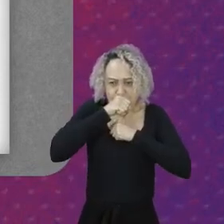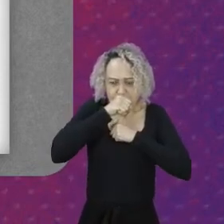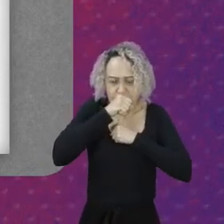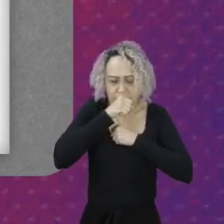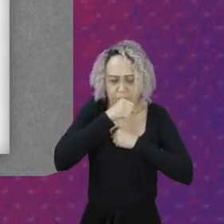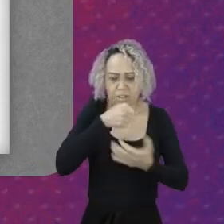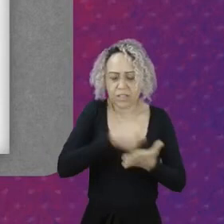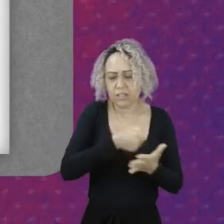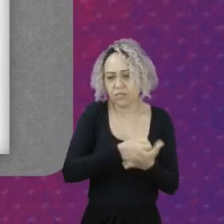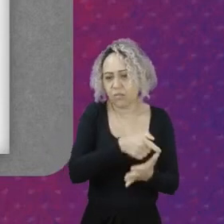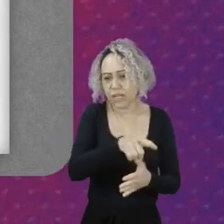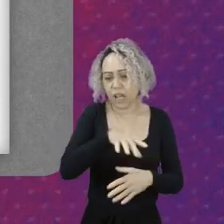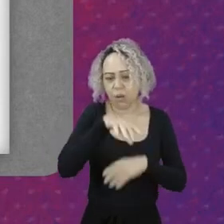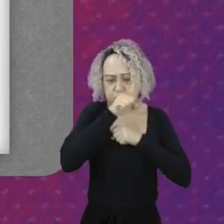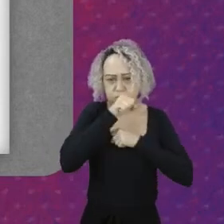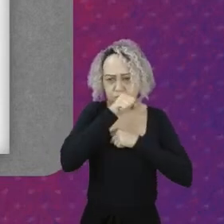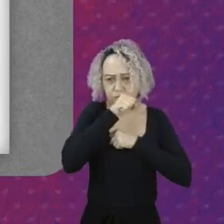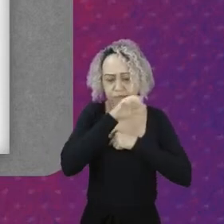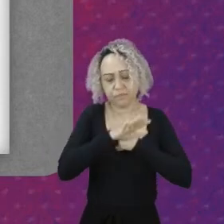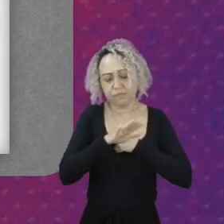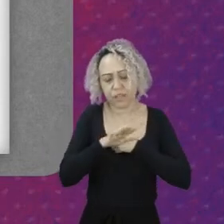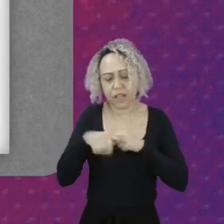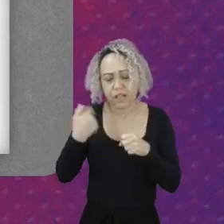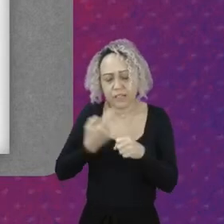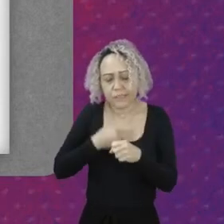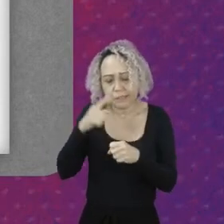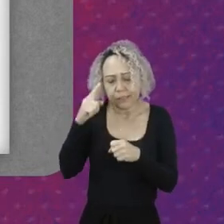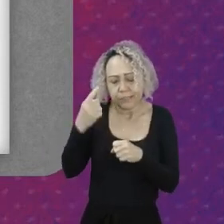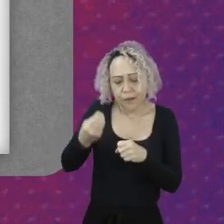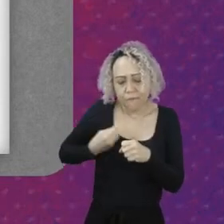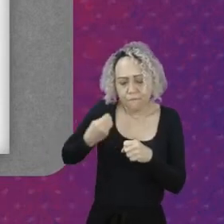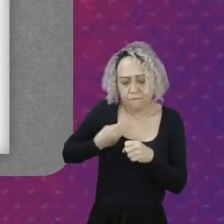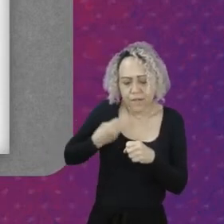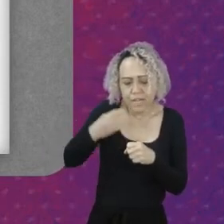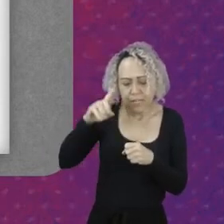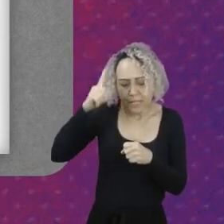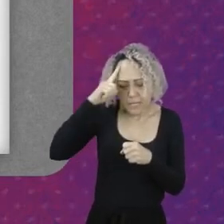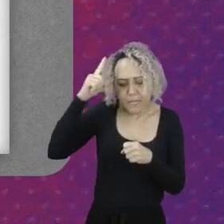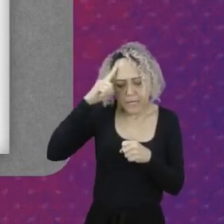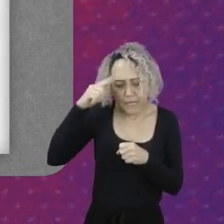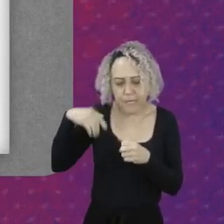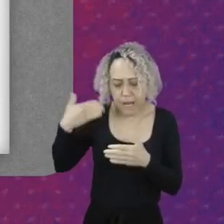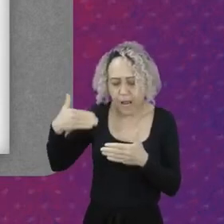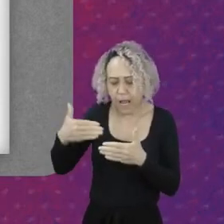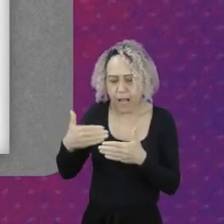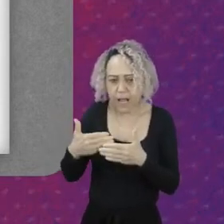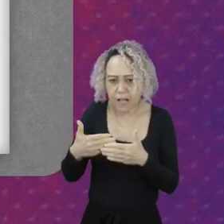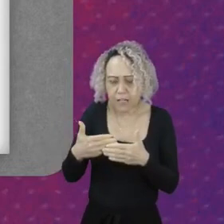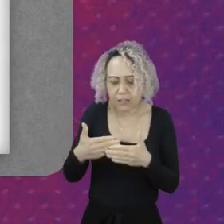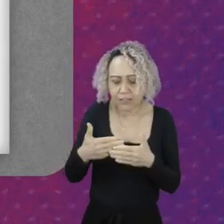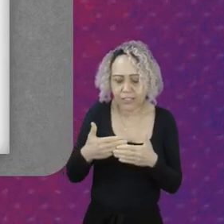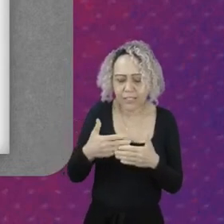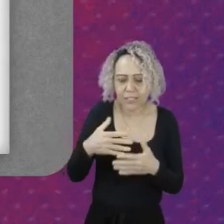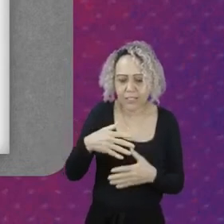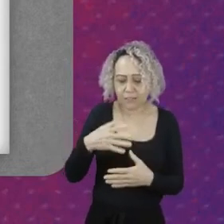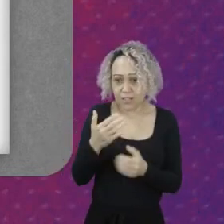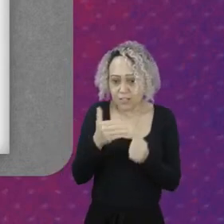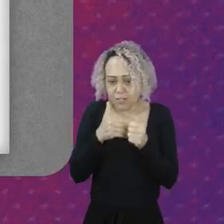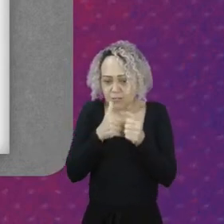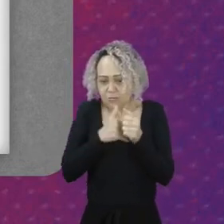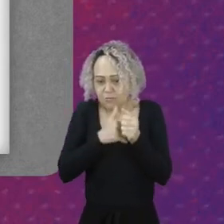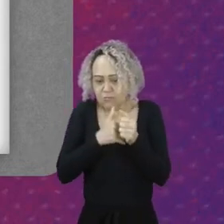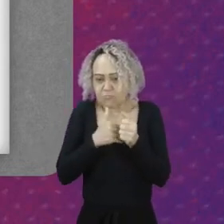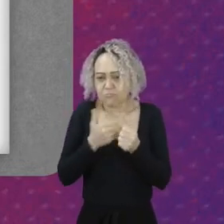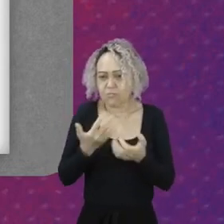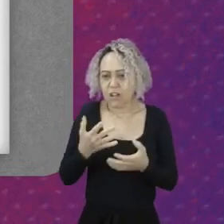escreve nossas histórias e tranca 7 chaves para que ninguém tenha acesso. Lá está o que a gente pensa, lá está o que a gente sente,